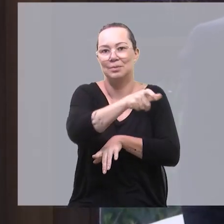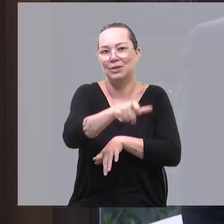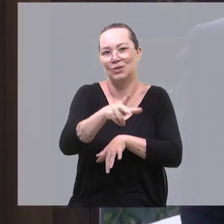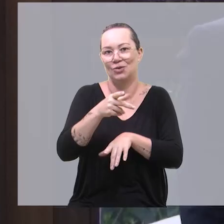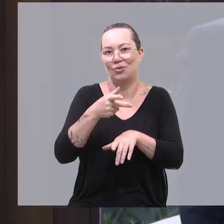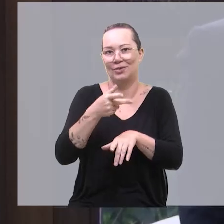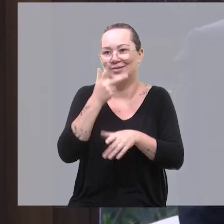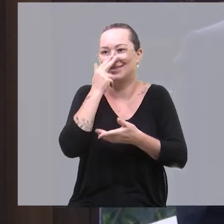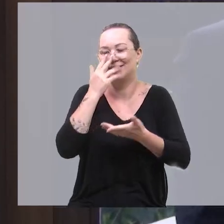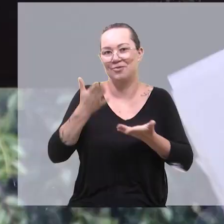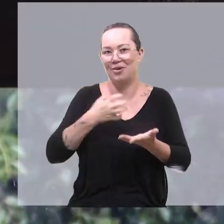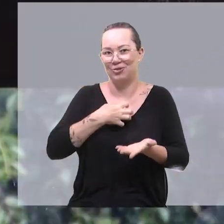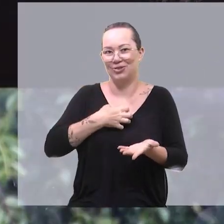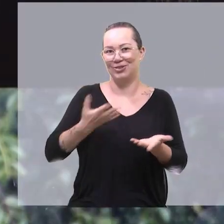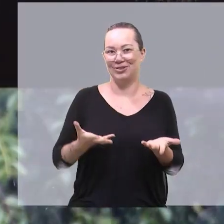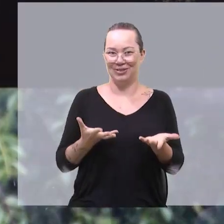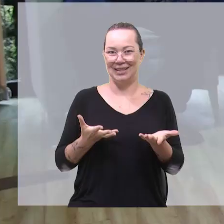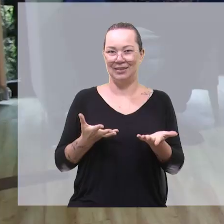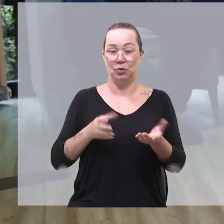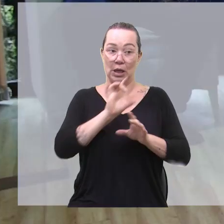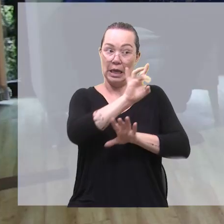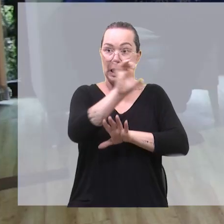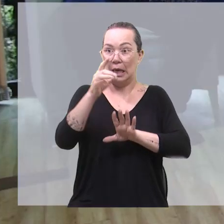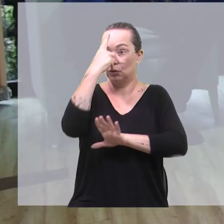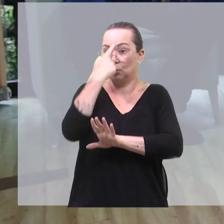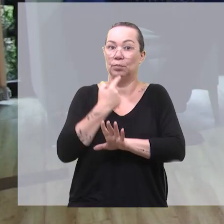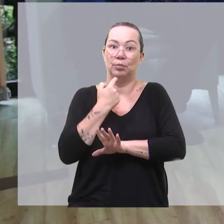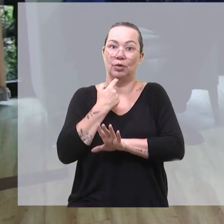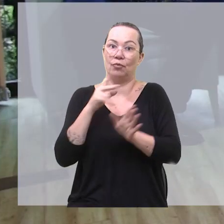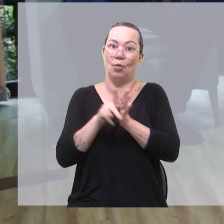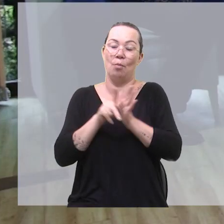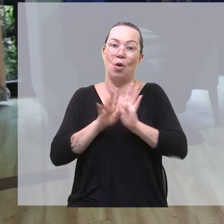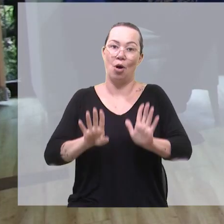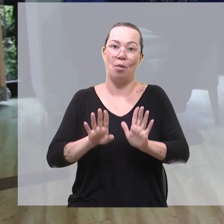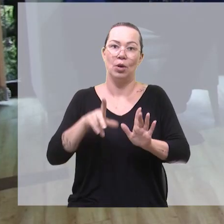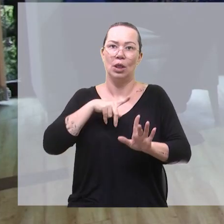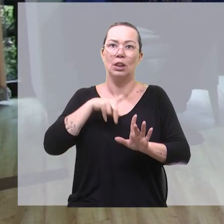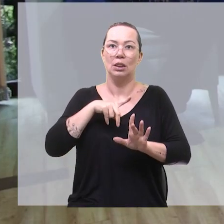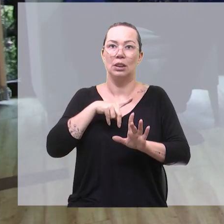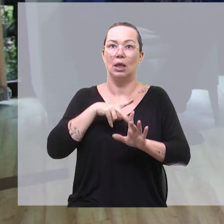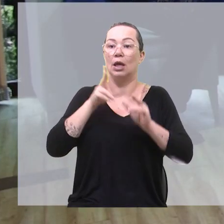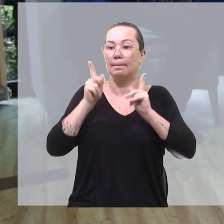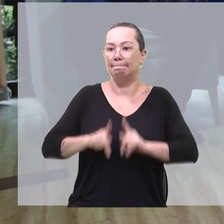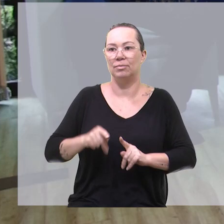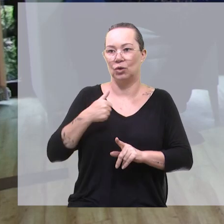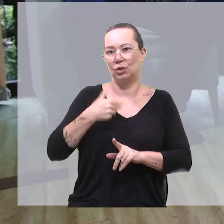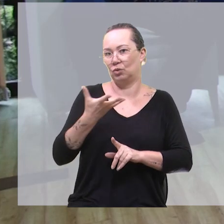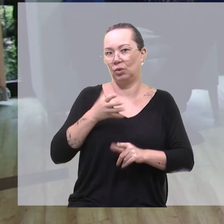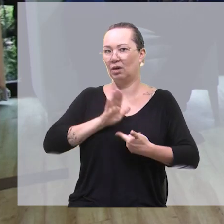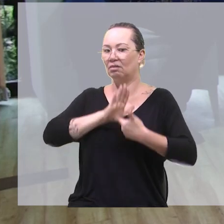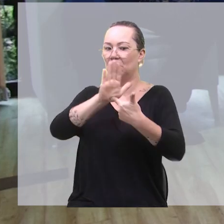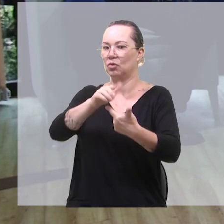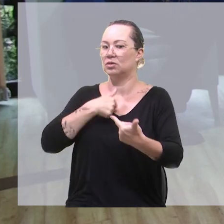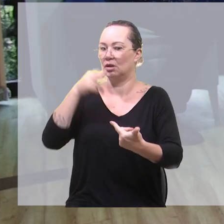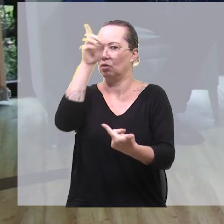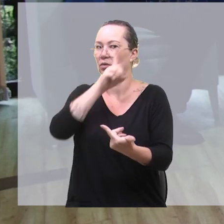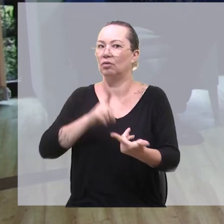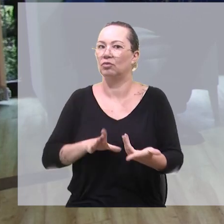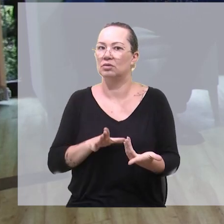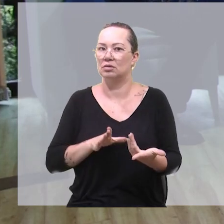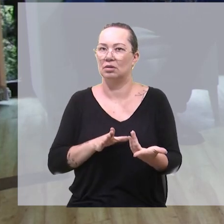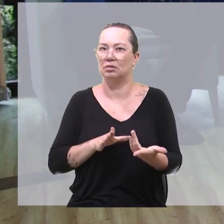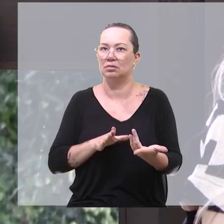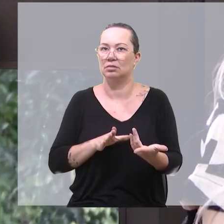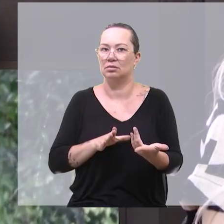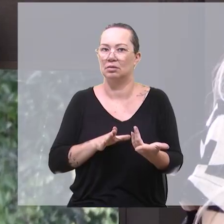mesma forma. Claro. E nem tem o mesmo tipo de personalidade que a Natália tem. Tem, né? Gente que não quer expor que tem uma deficiência, mesmo